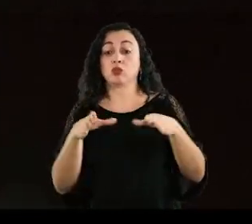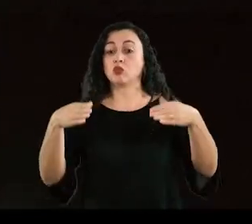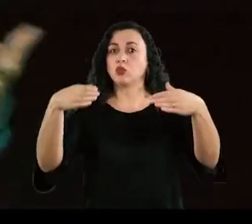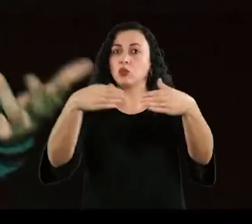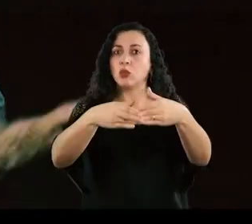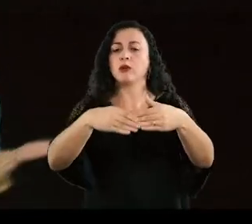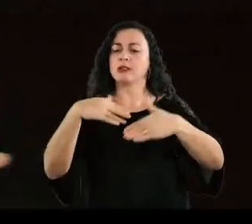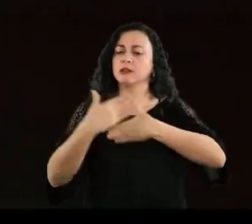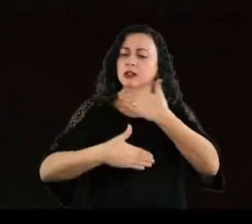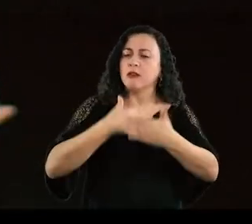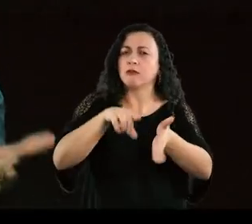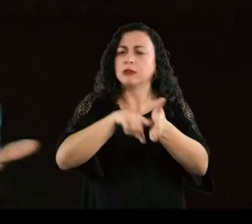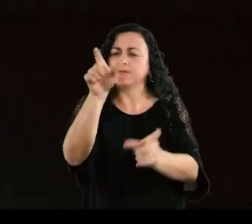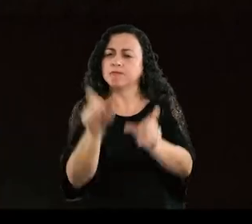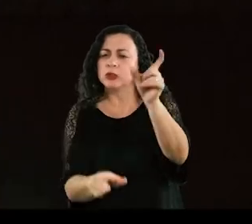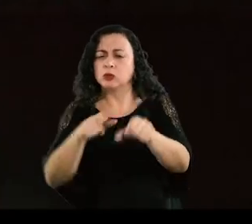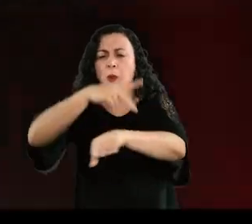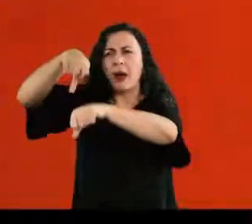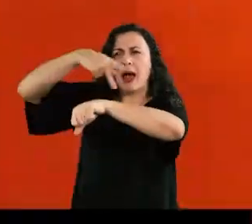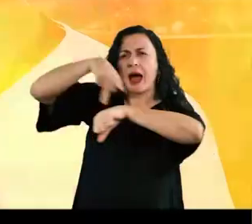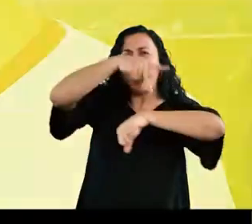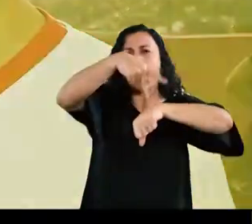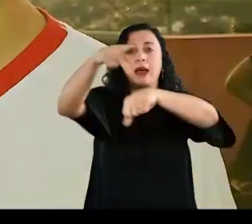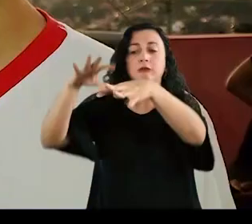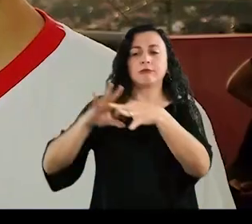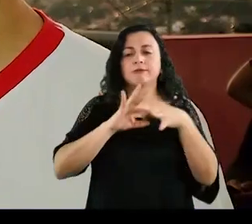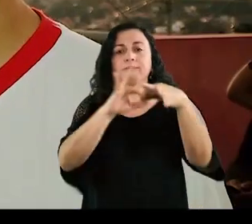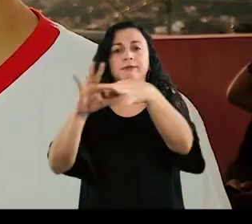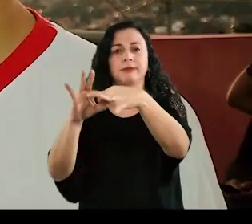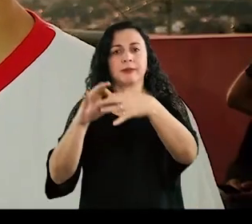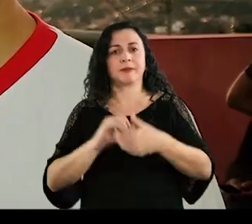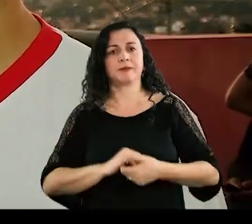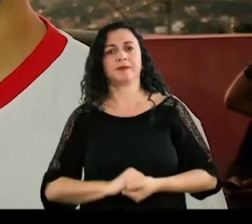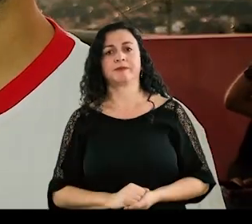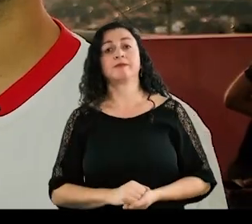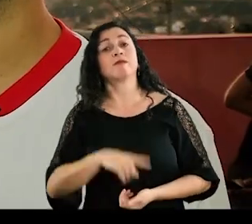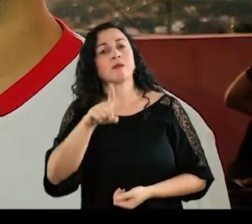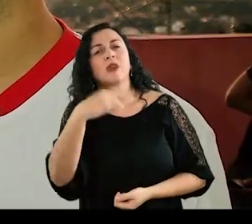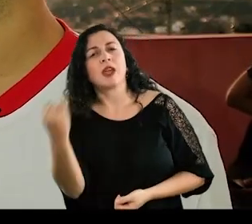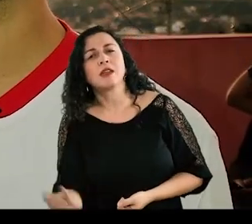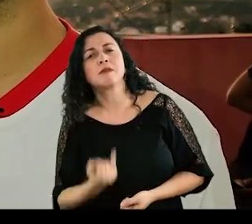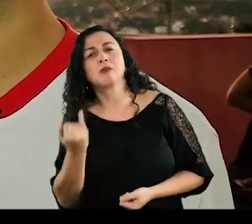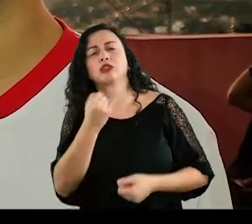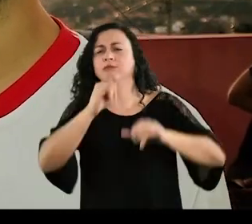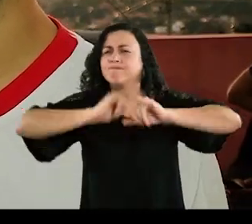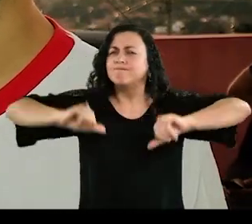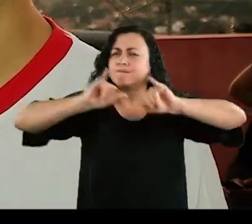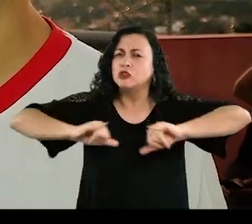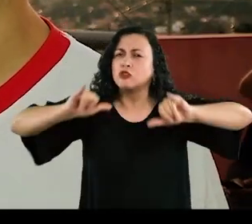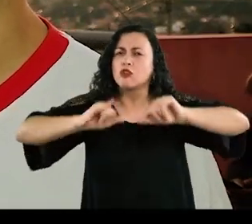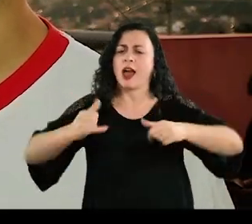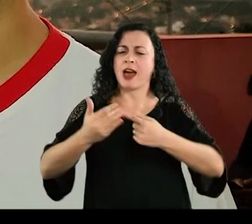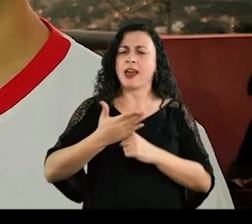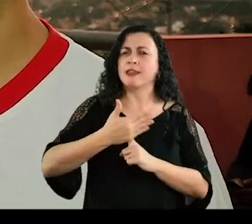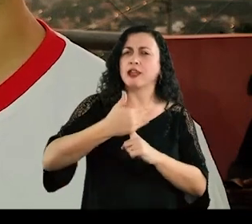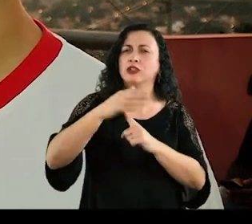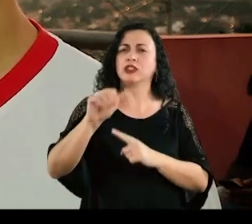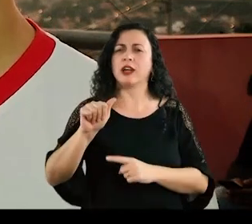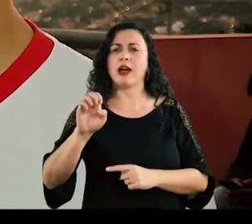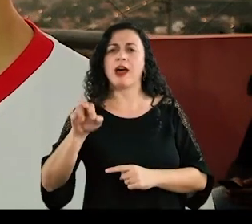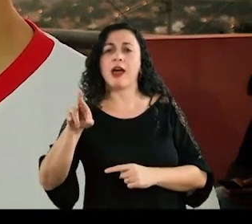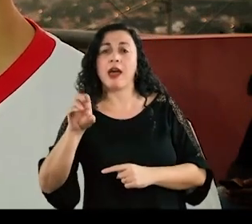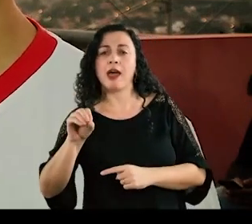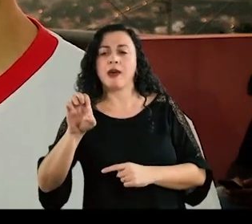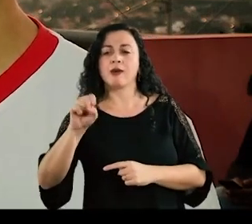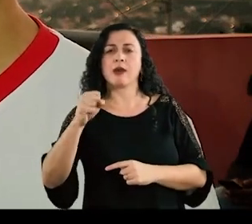que envolvem vários pesquisadores de vários países diferentes. A gente acha importante a gente fazer a divulgação da tecnologia aeroespacial desde as